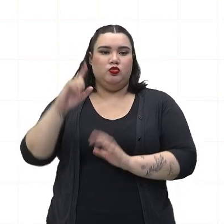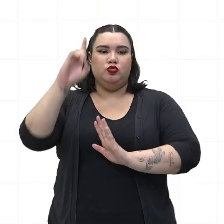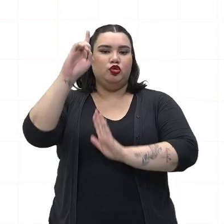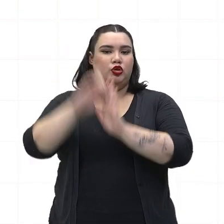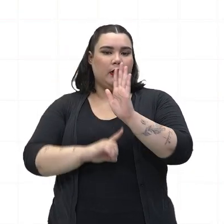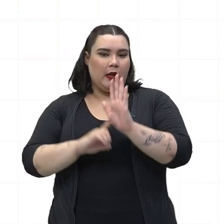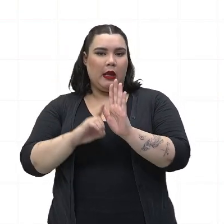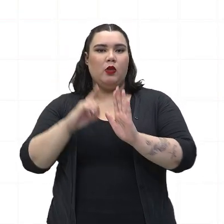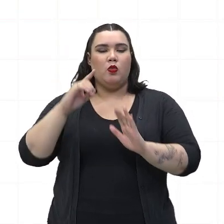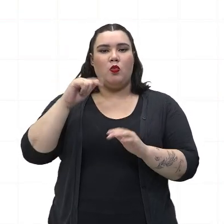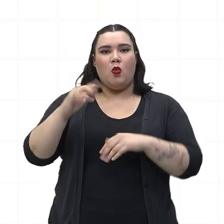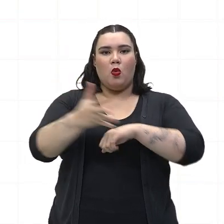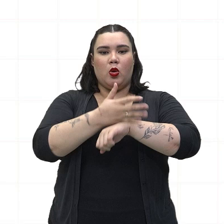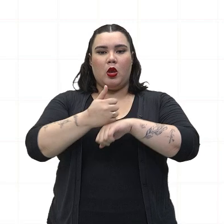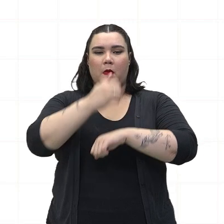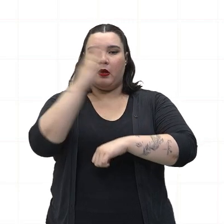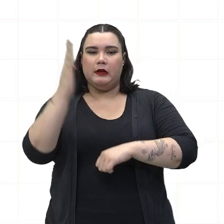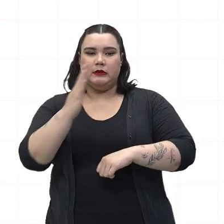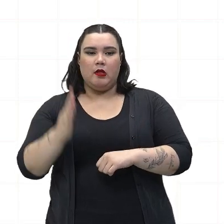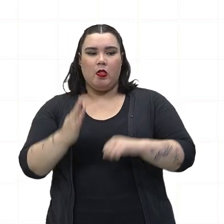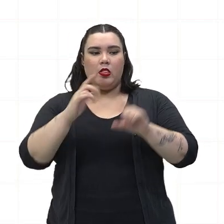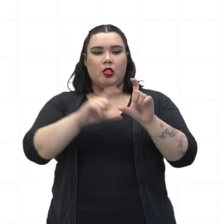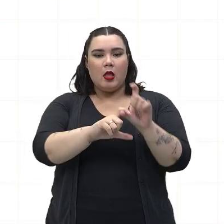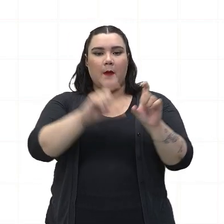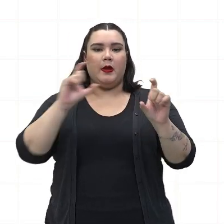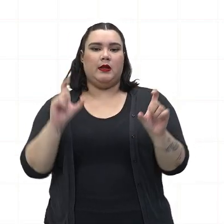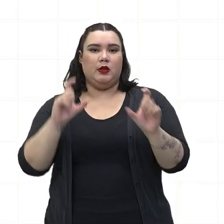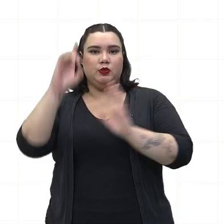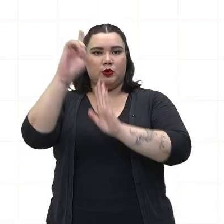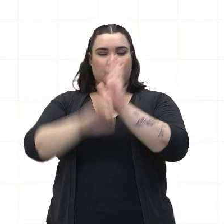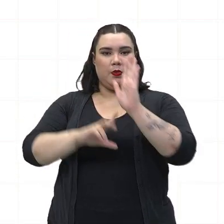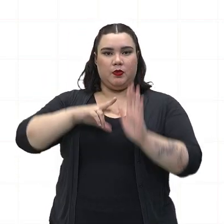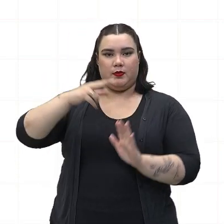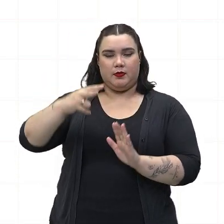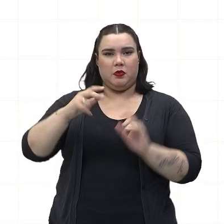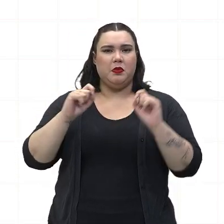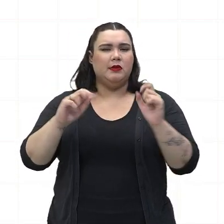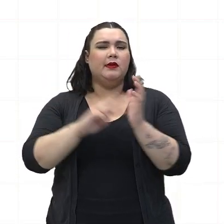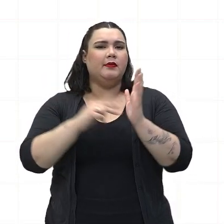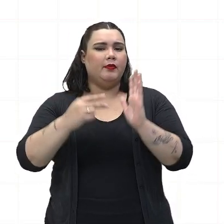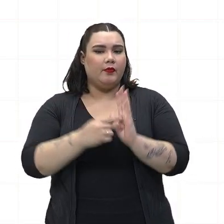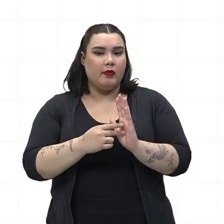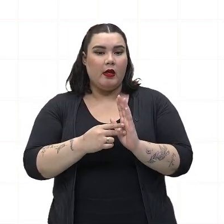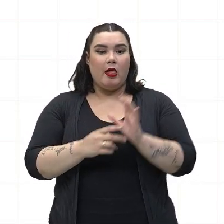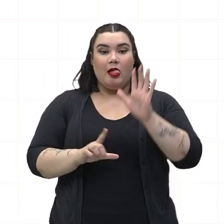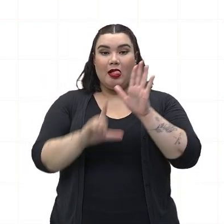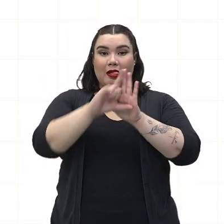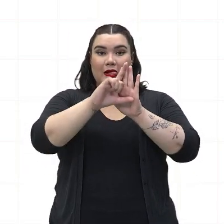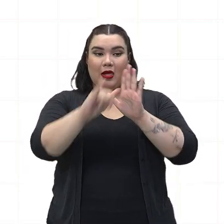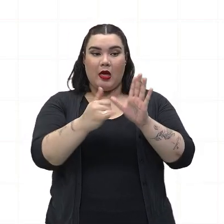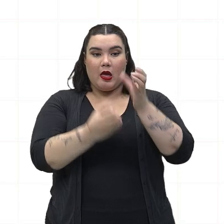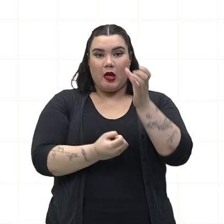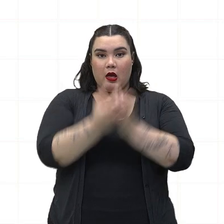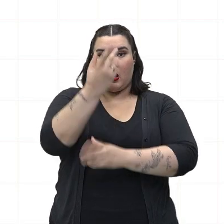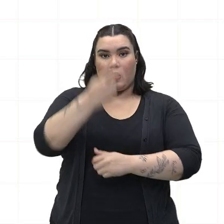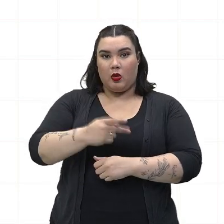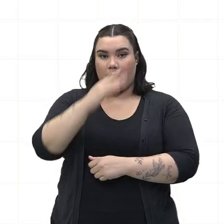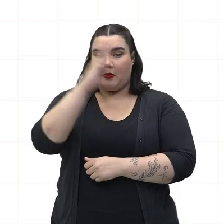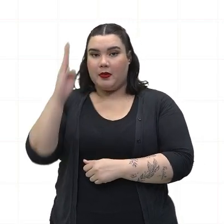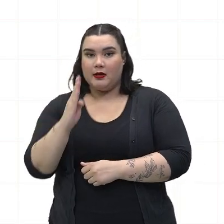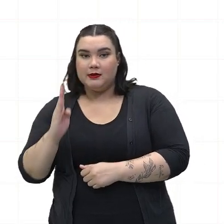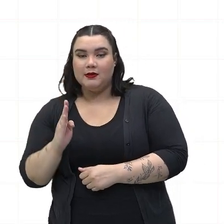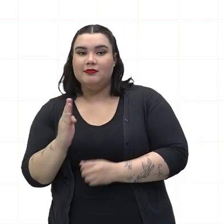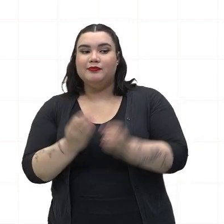direito português. O que isso está dizendo? Quer dizer que tudo que houve de implementação de lei aqui no Brasil adivinha